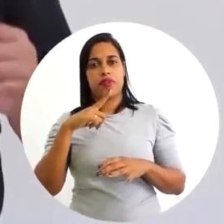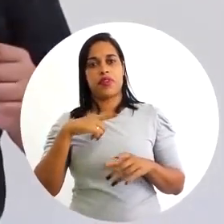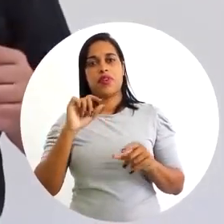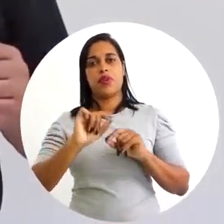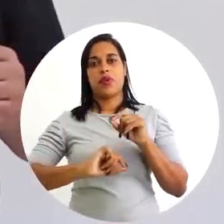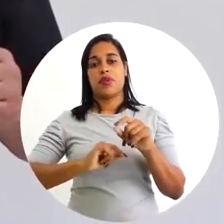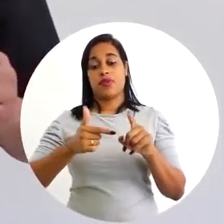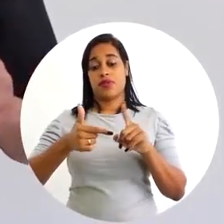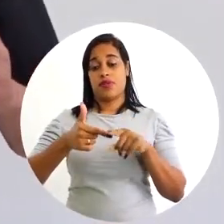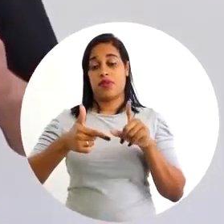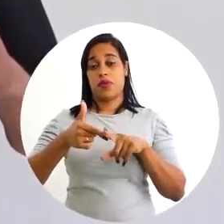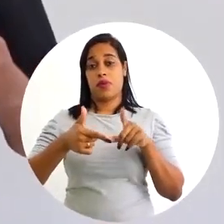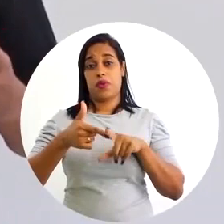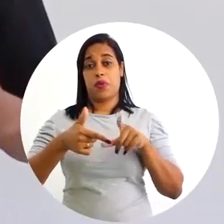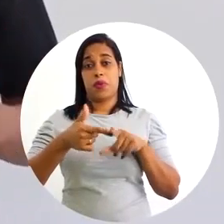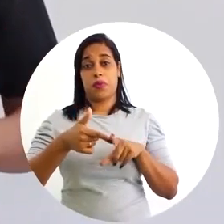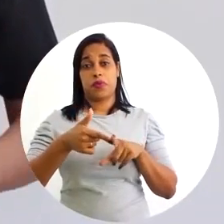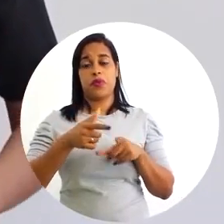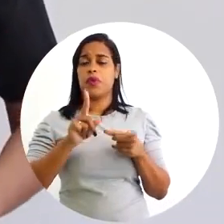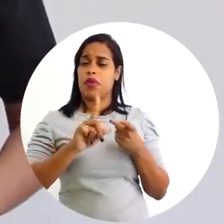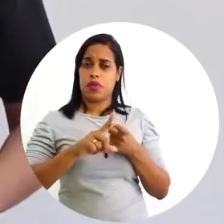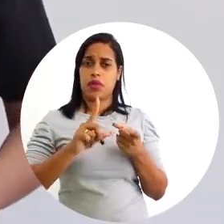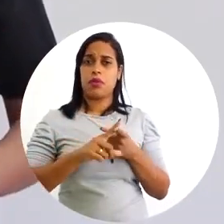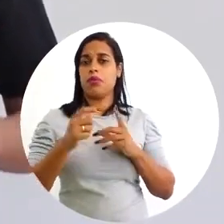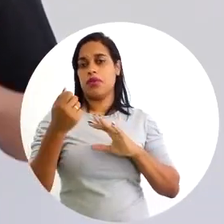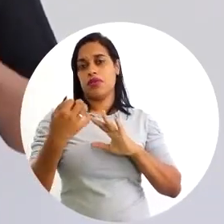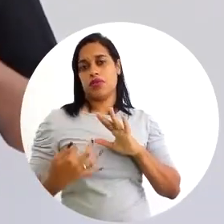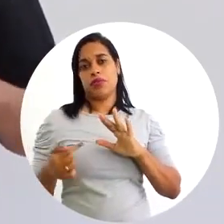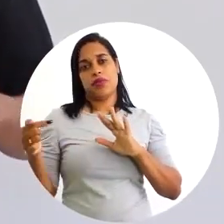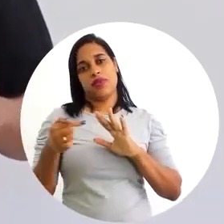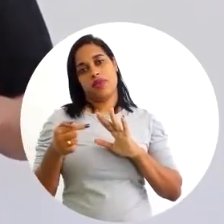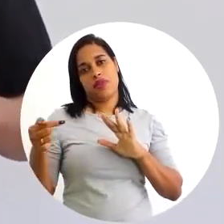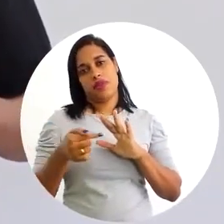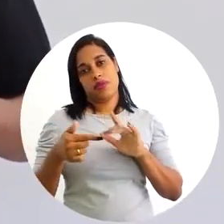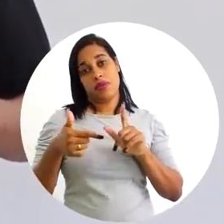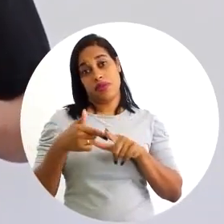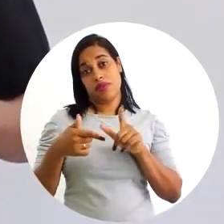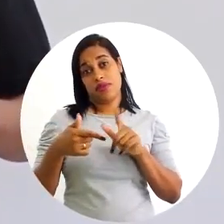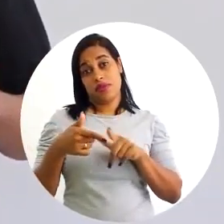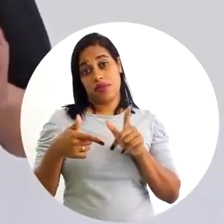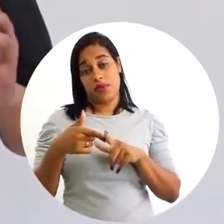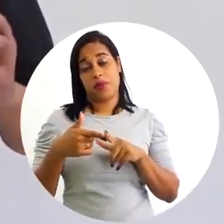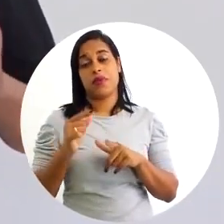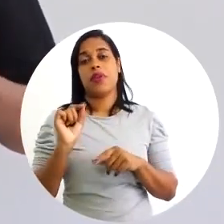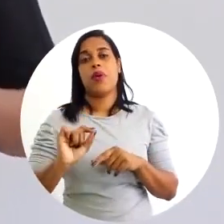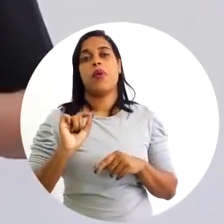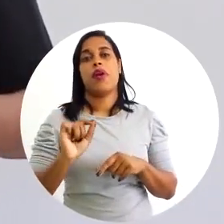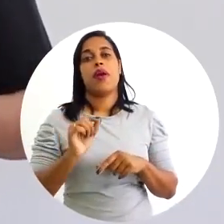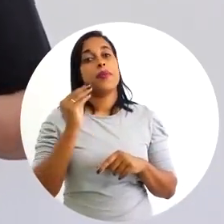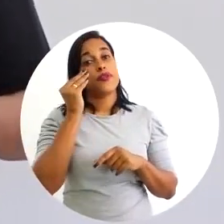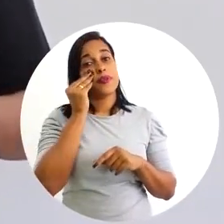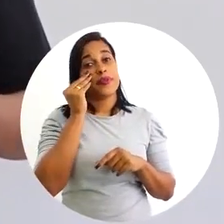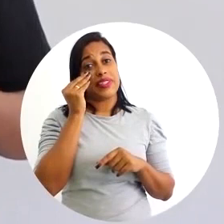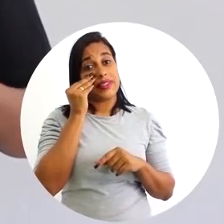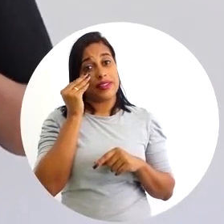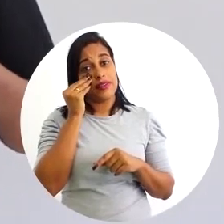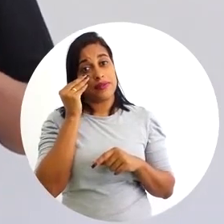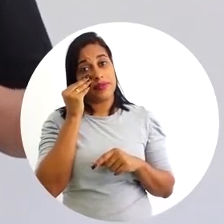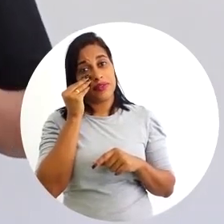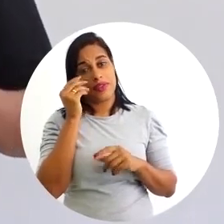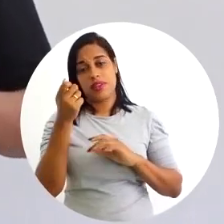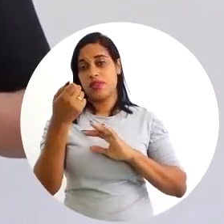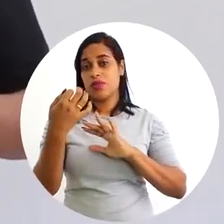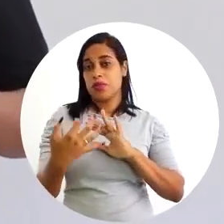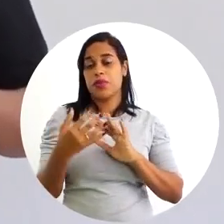é, no segundo parágrafo, também está falando dessas datas, mas a segunda parte, ela é muito específica, está